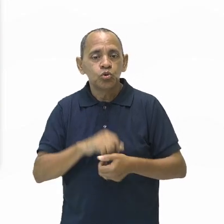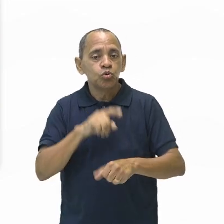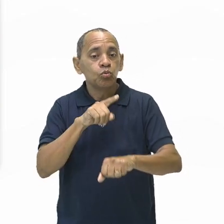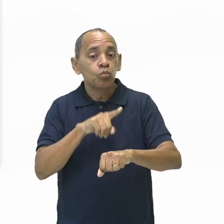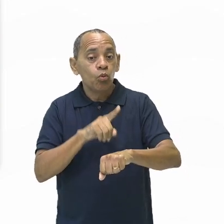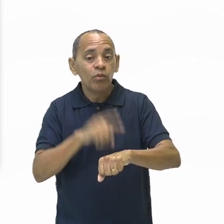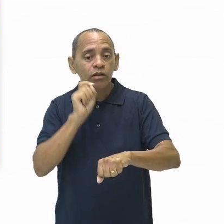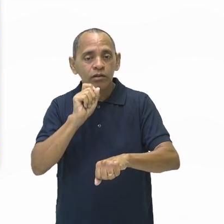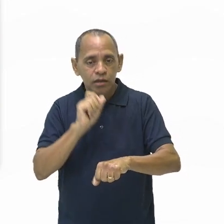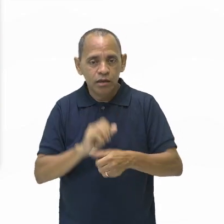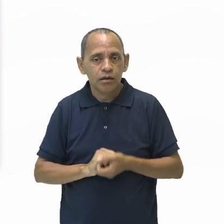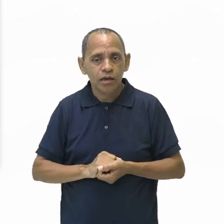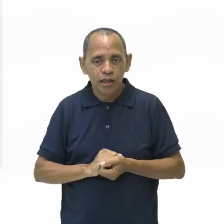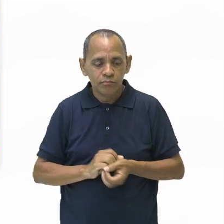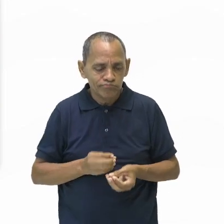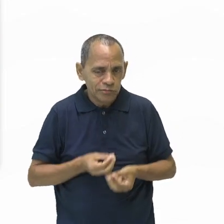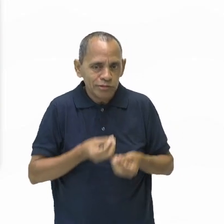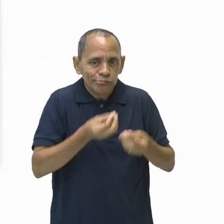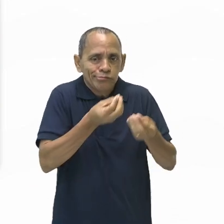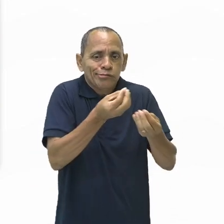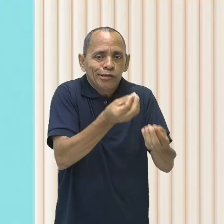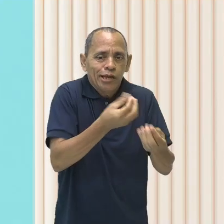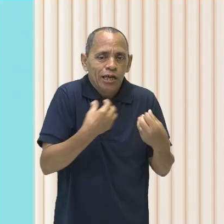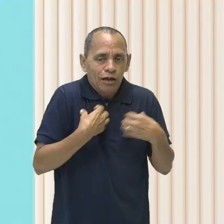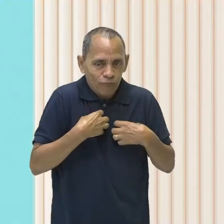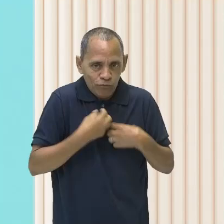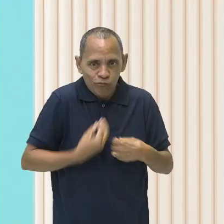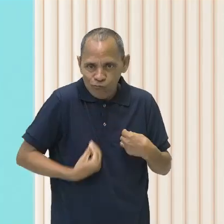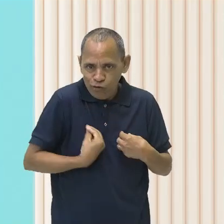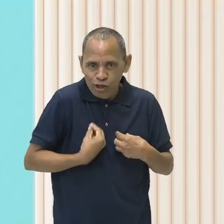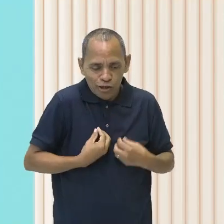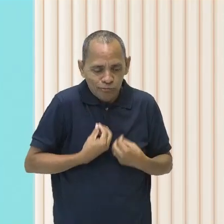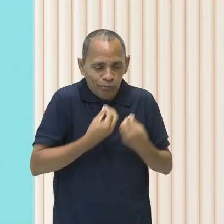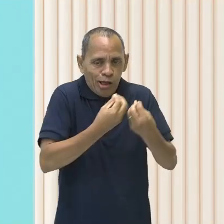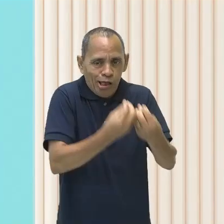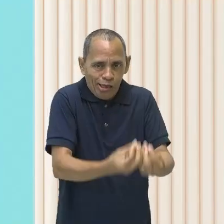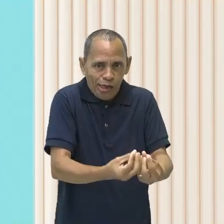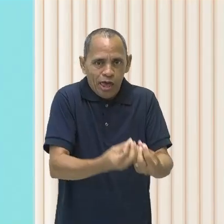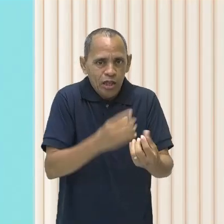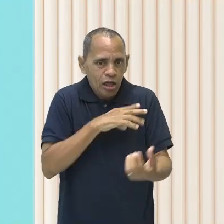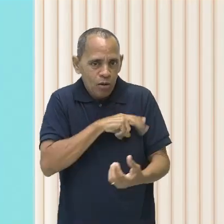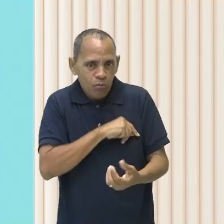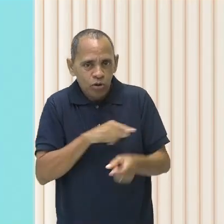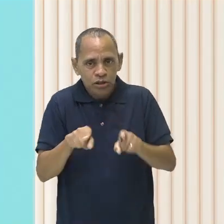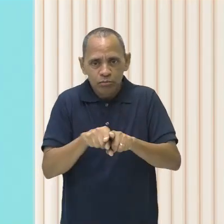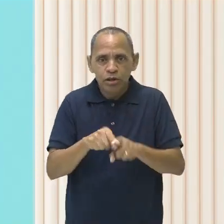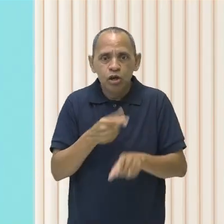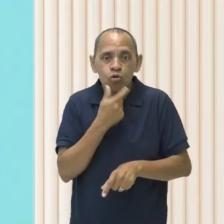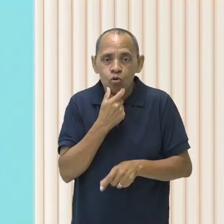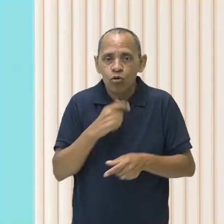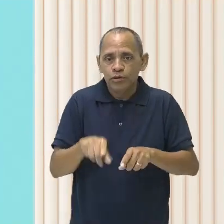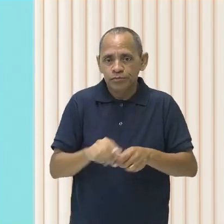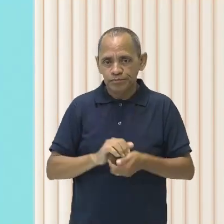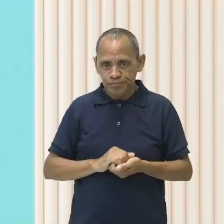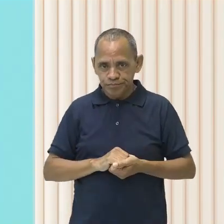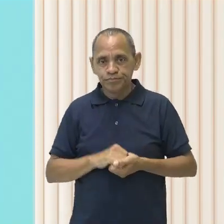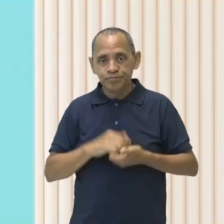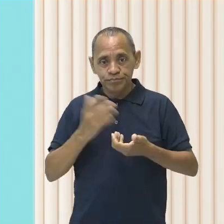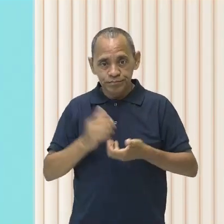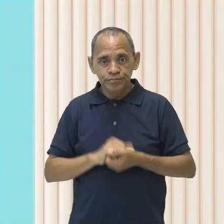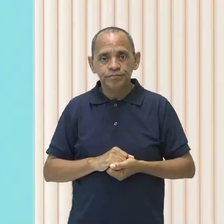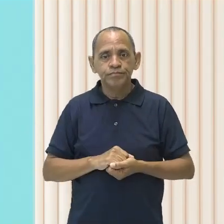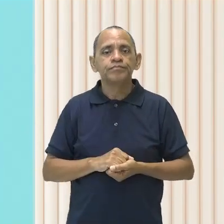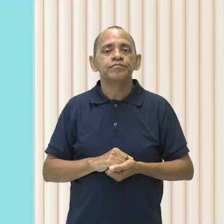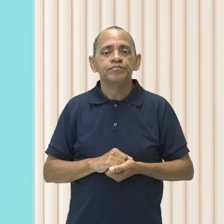ela quebrou o sagrado, ela quebra a ligação com a tribo dela, tá bom? Muito bem, então essa foi de